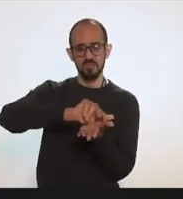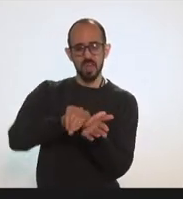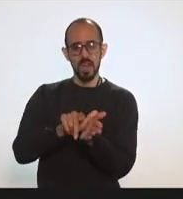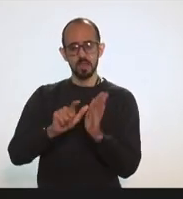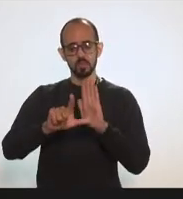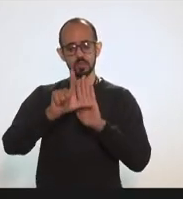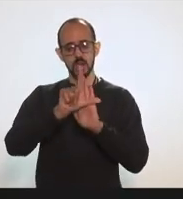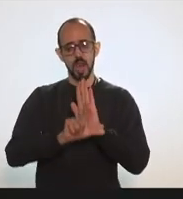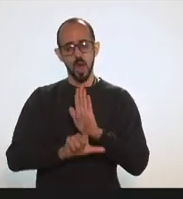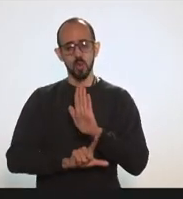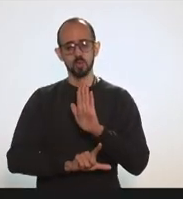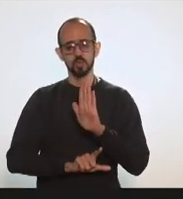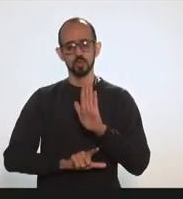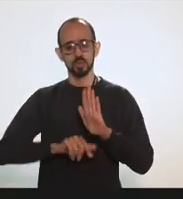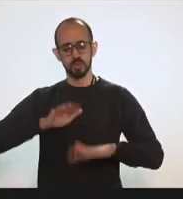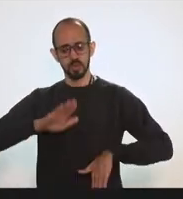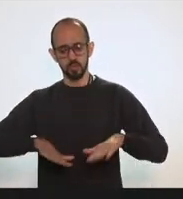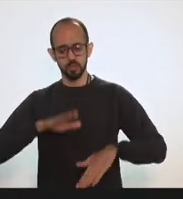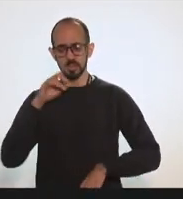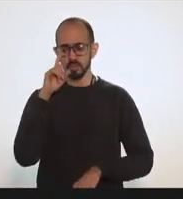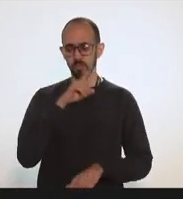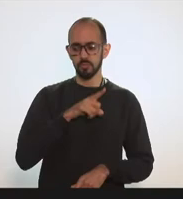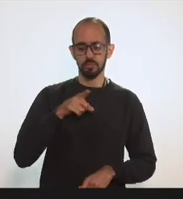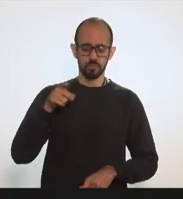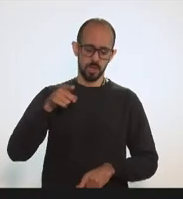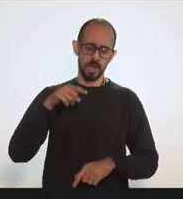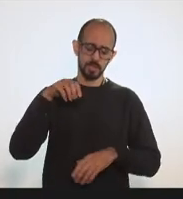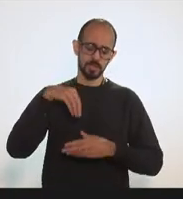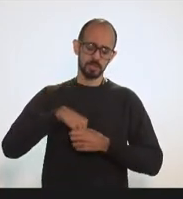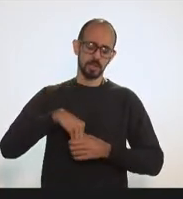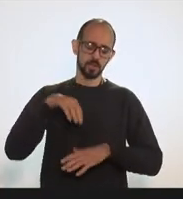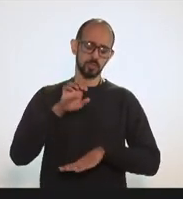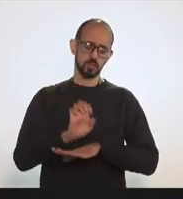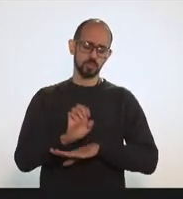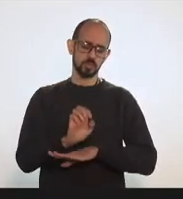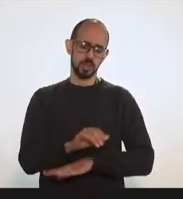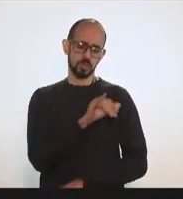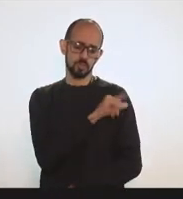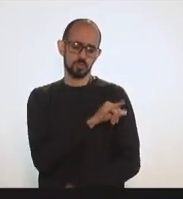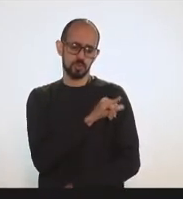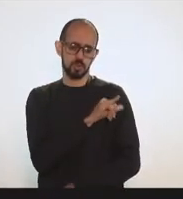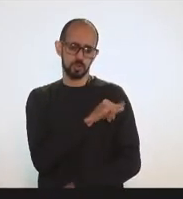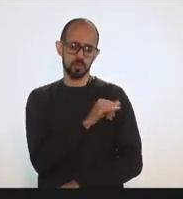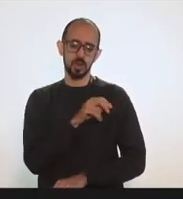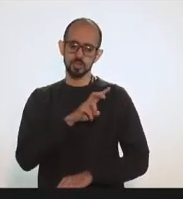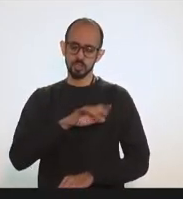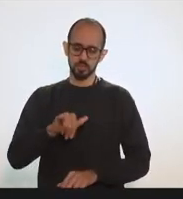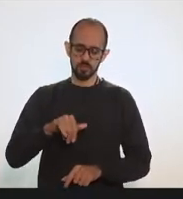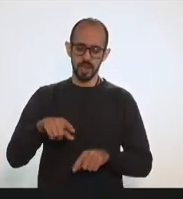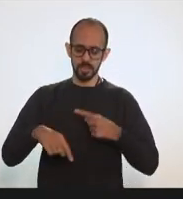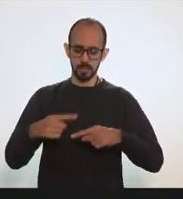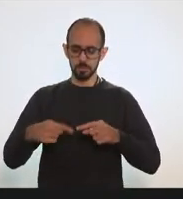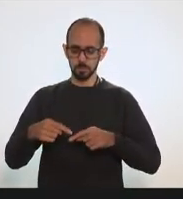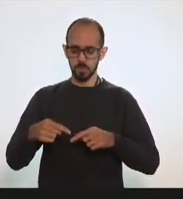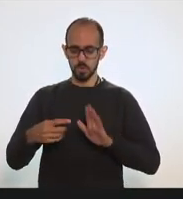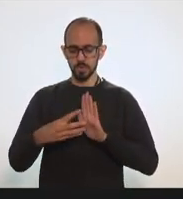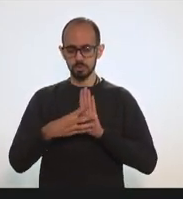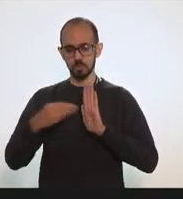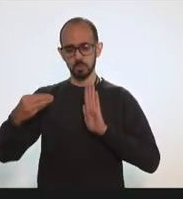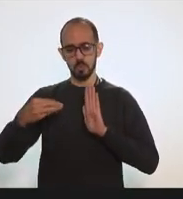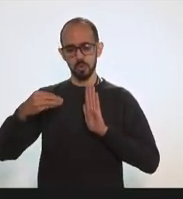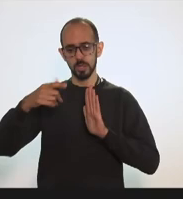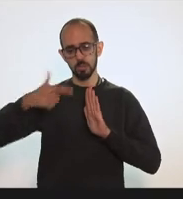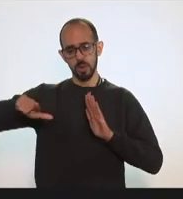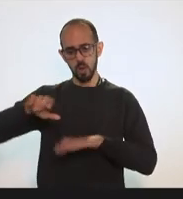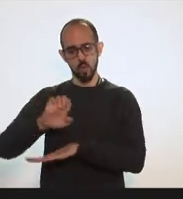nosso estado. E aqui essa CPI vai até dar um norte para o restante do país. Como sempre, o Rio de Janeiro aí sendo